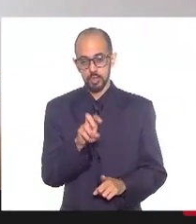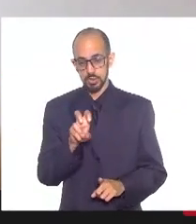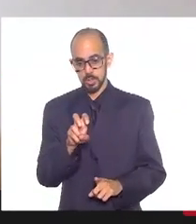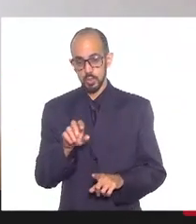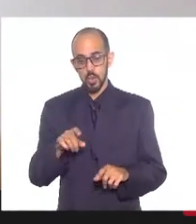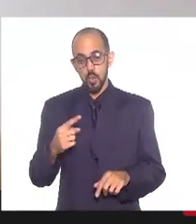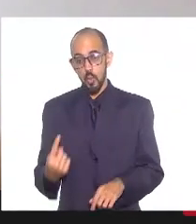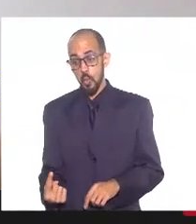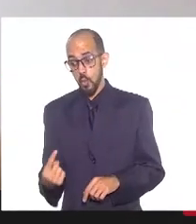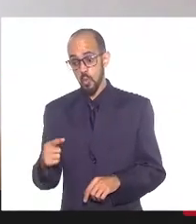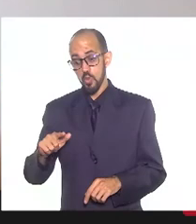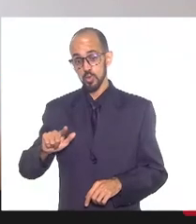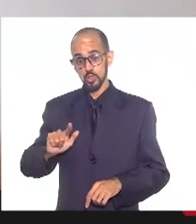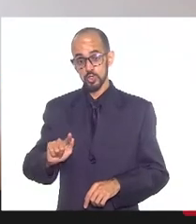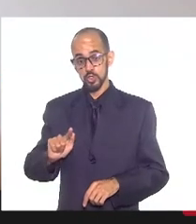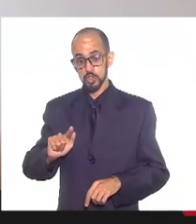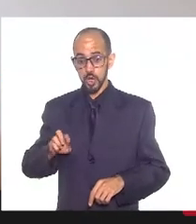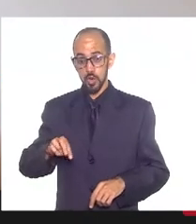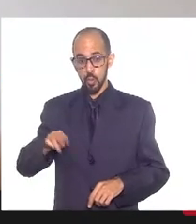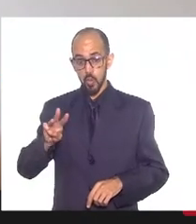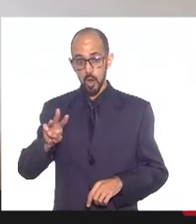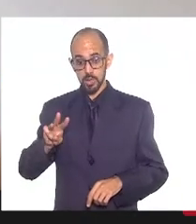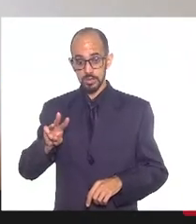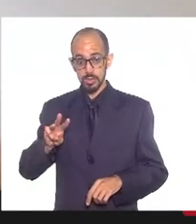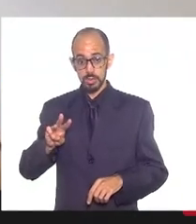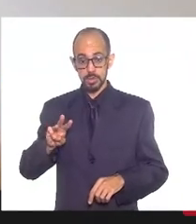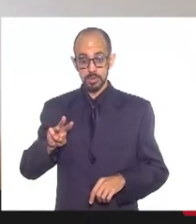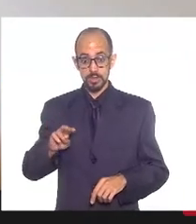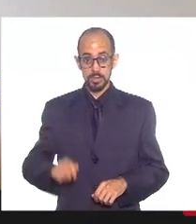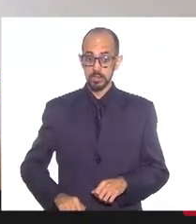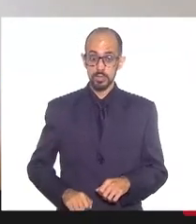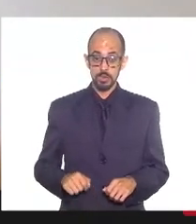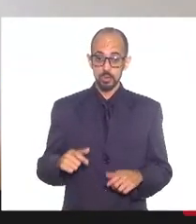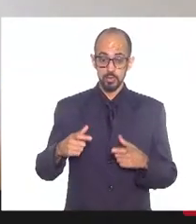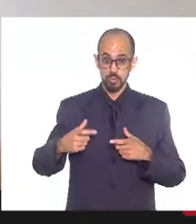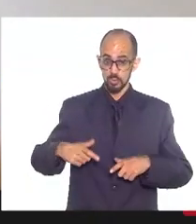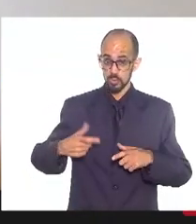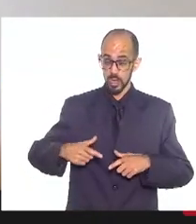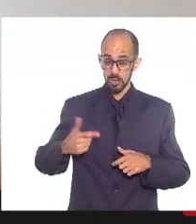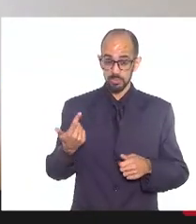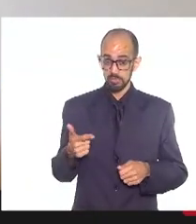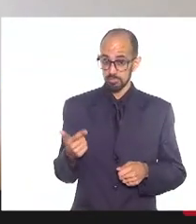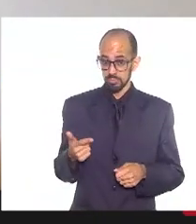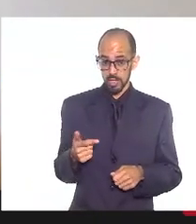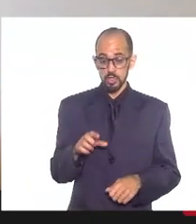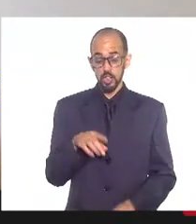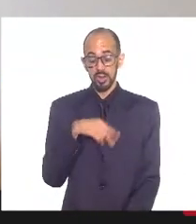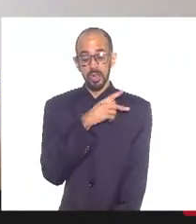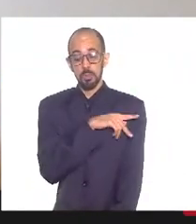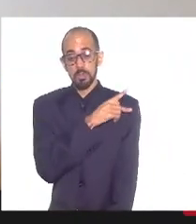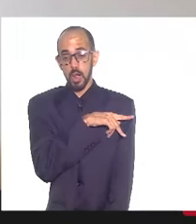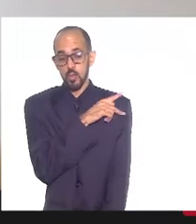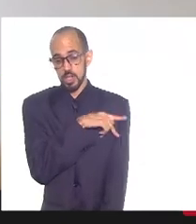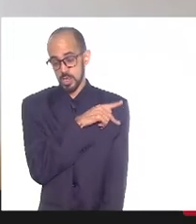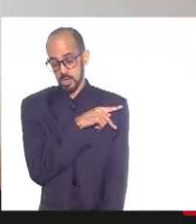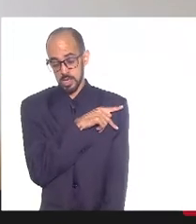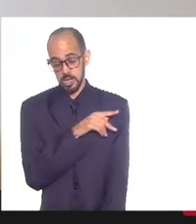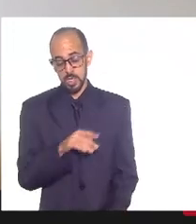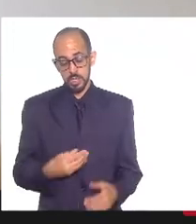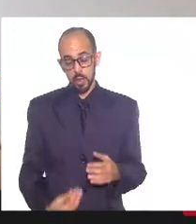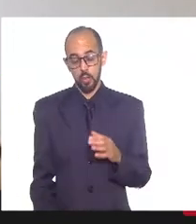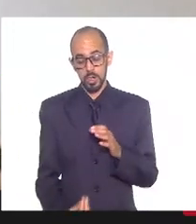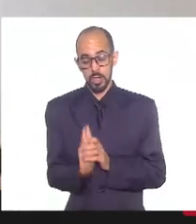1 gigawatt no nordeste, em estado que não tem ponto de suprimento, que é só o Piauí. Então, eles estão